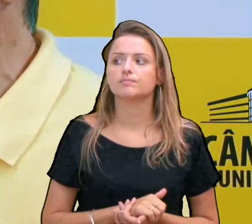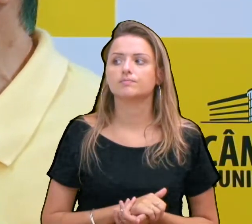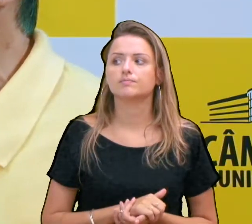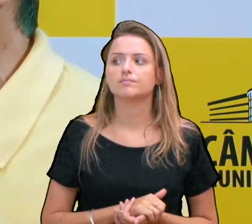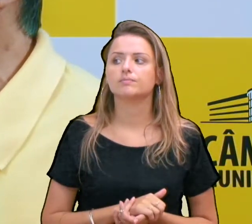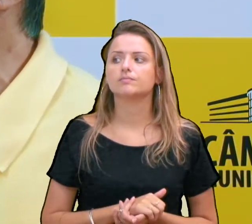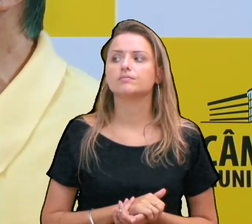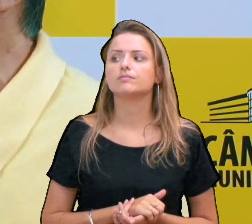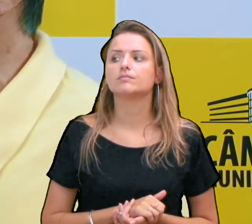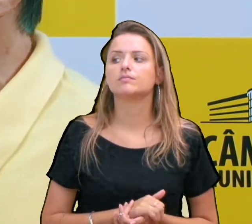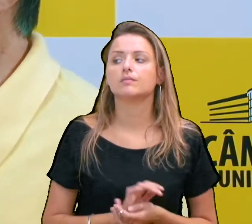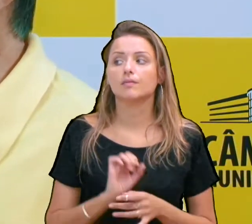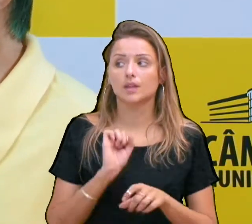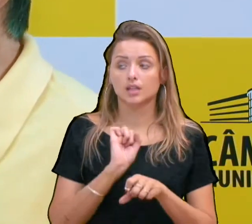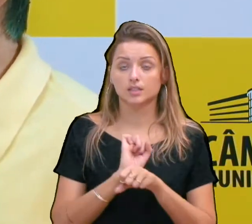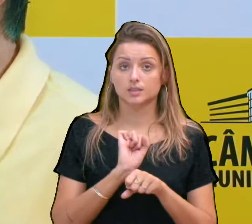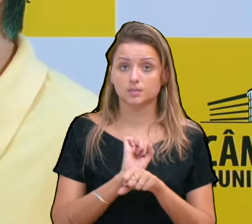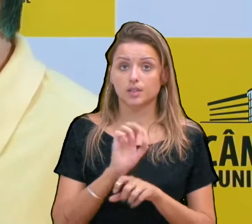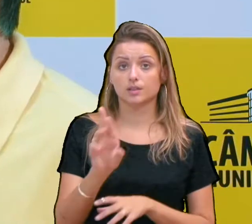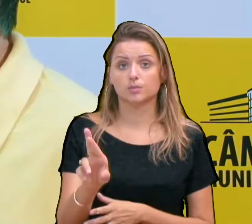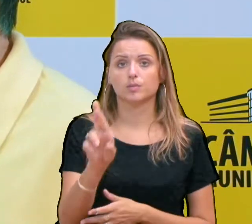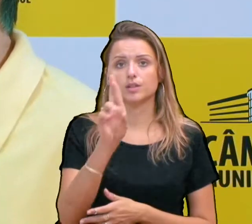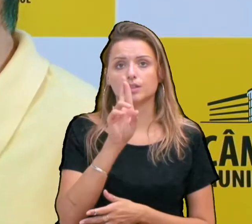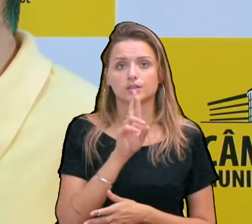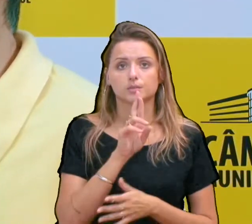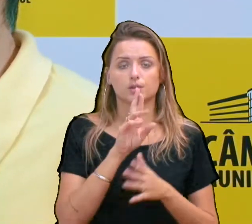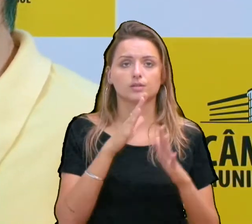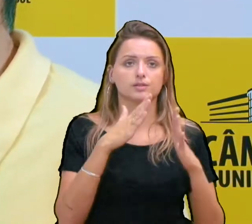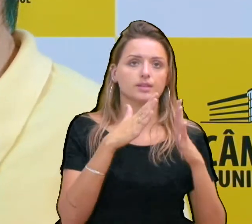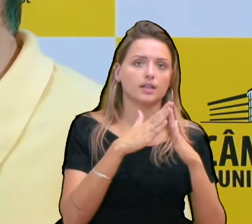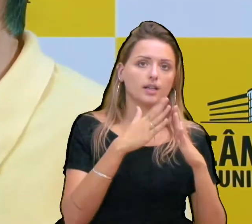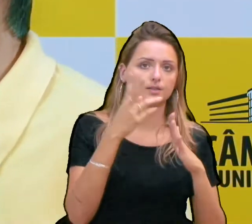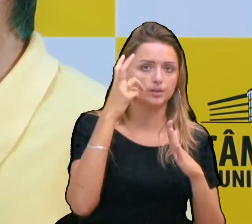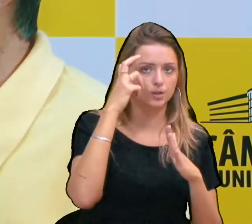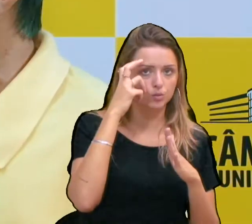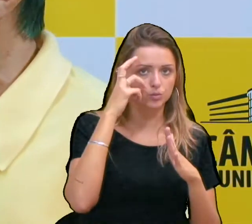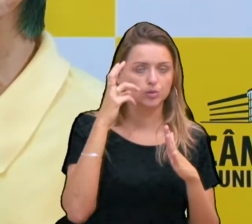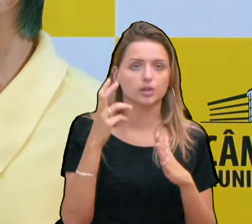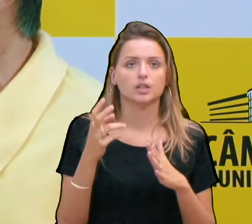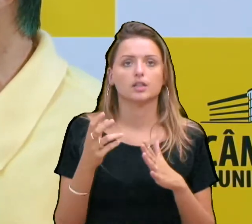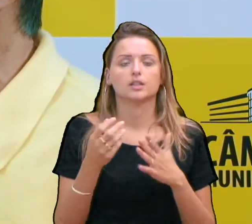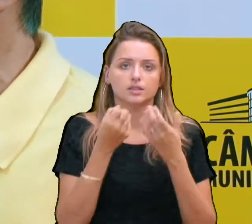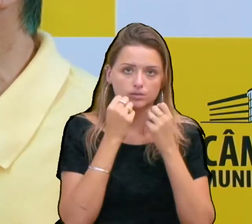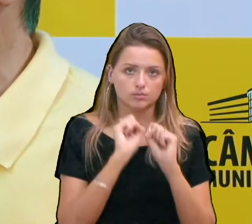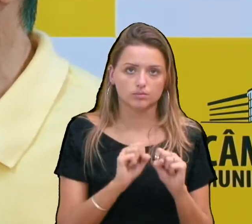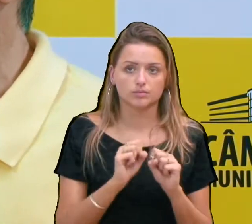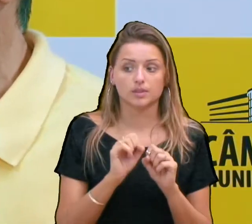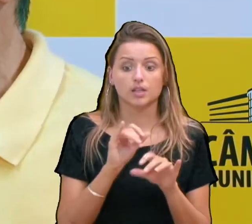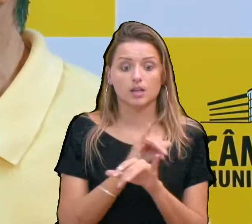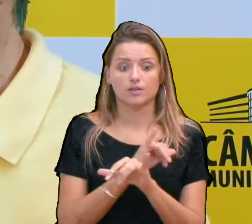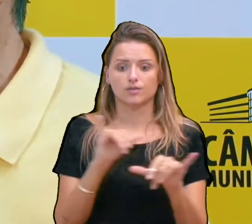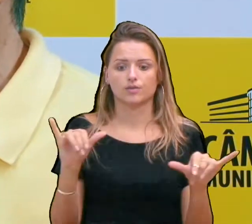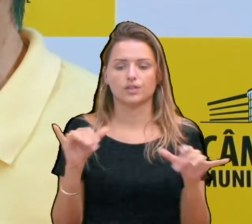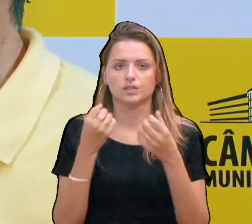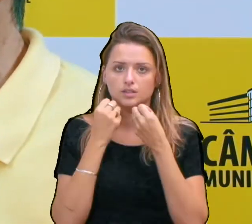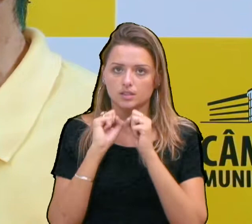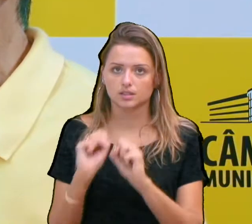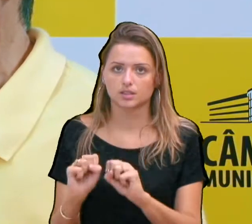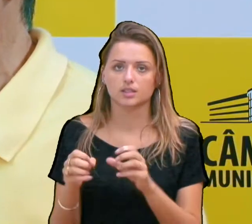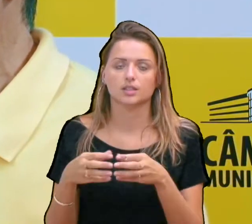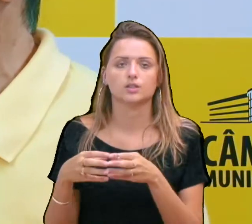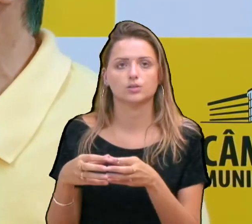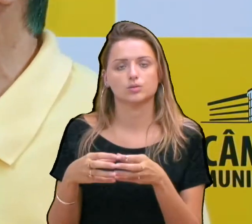no mínimo a gente espera uma resposta da Casa da Cultura e que comunique o trade turístico, a Secretaria de